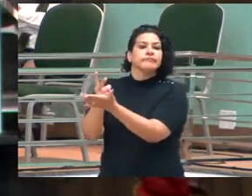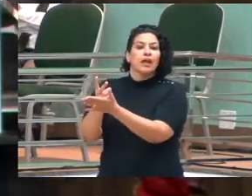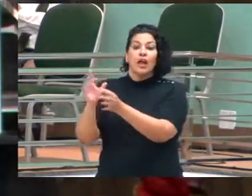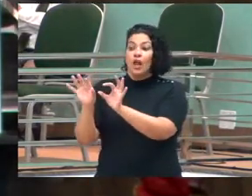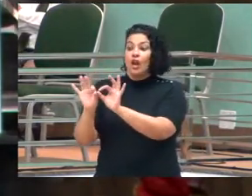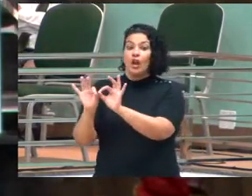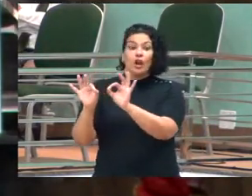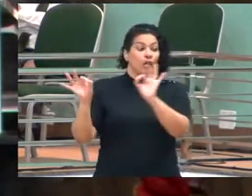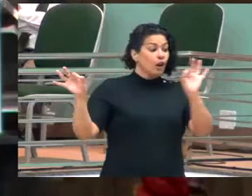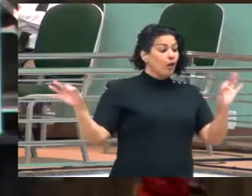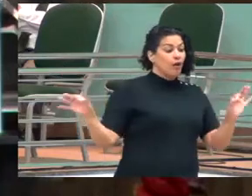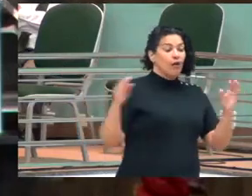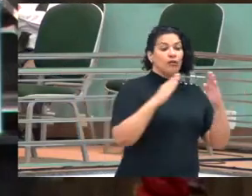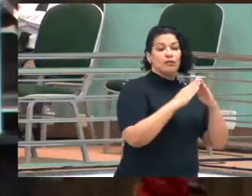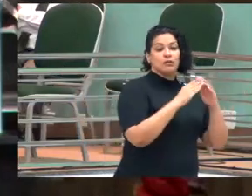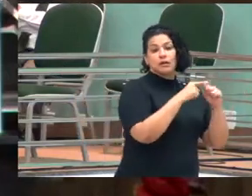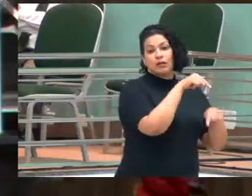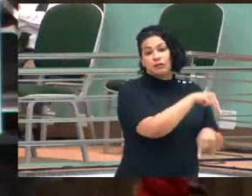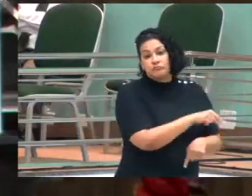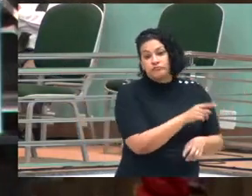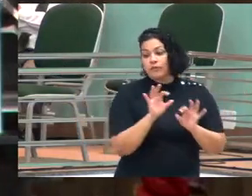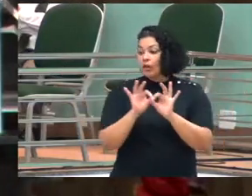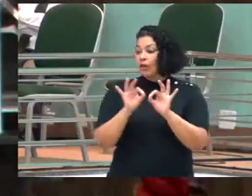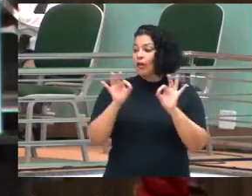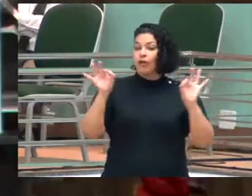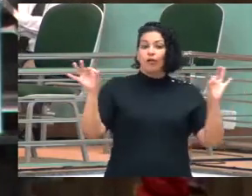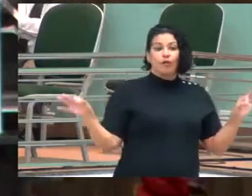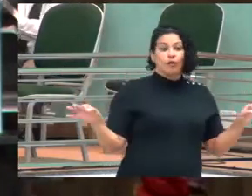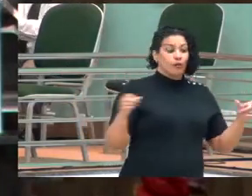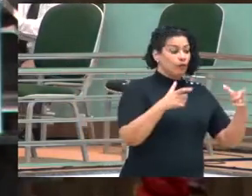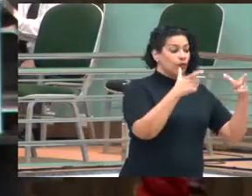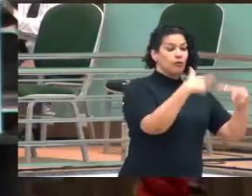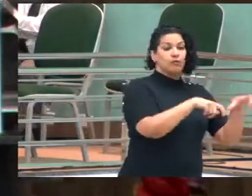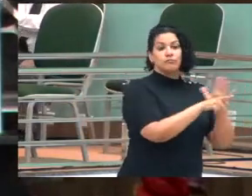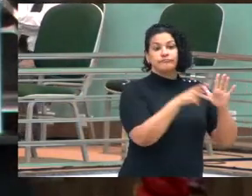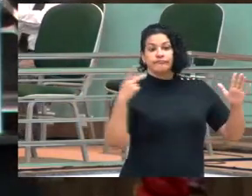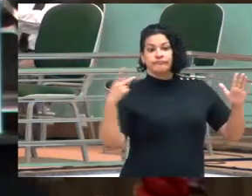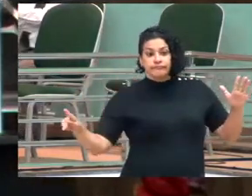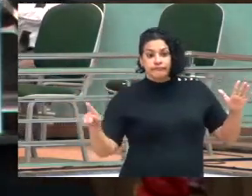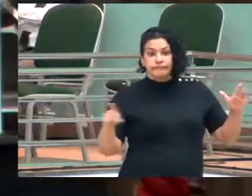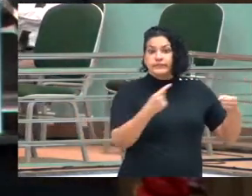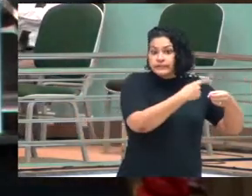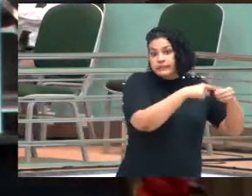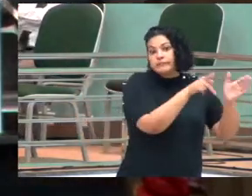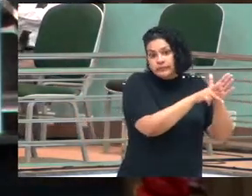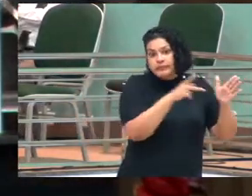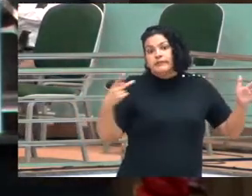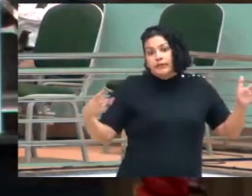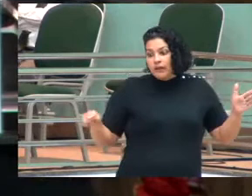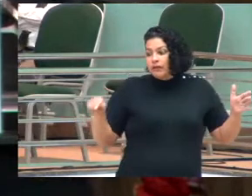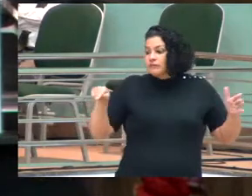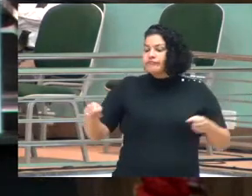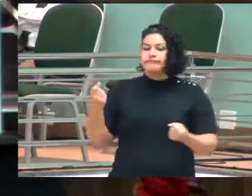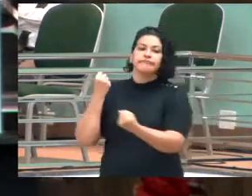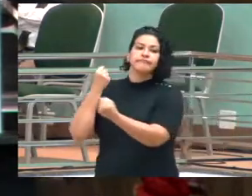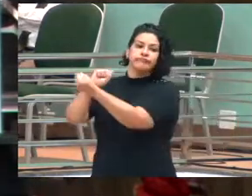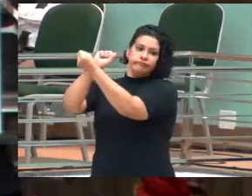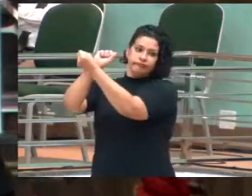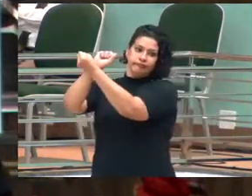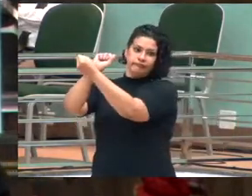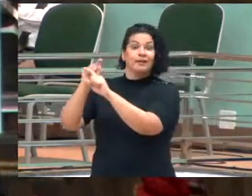adoração. Era uma tristeza muito grande. Mas Deus sempre cuidou de nós. Foi no